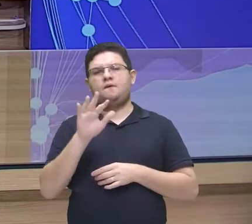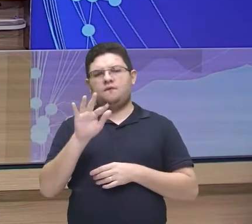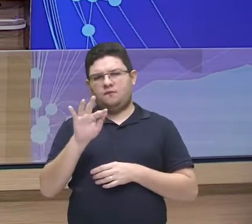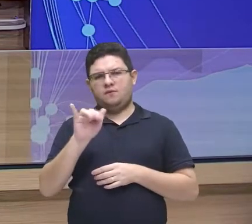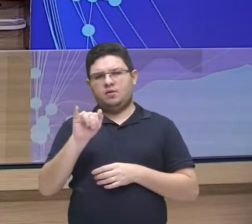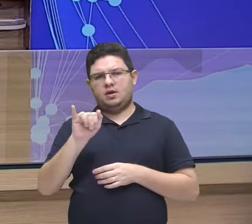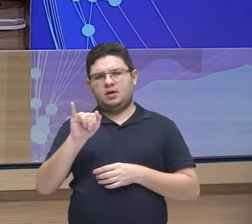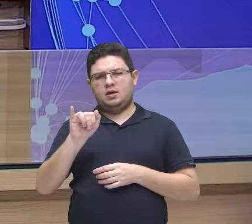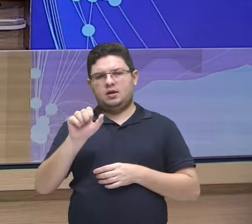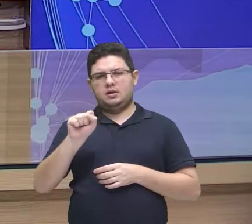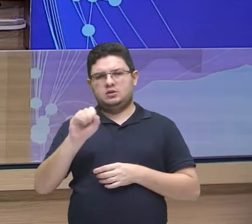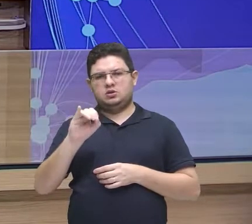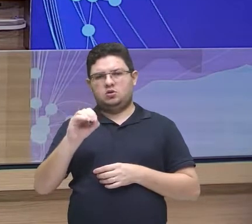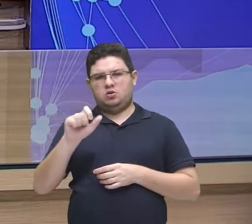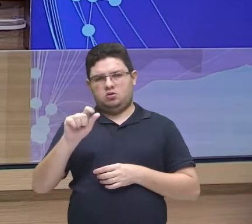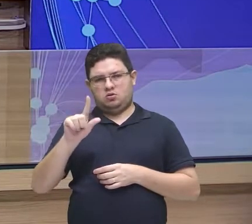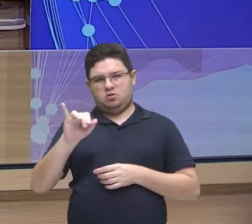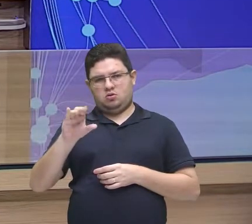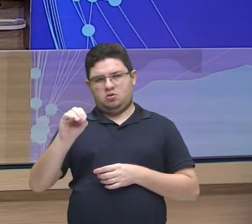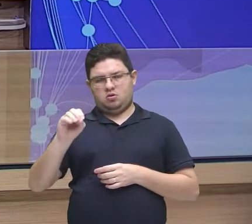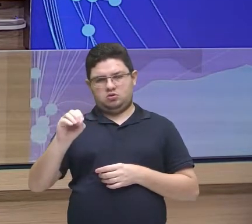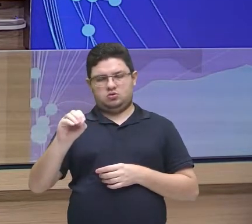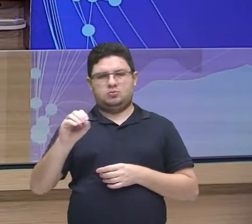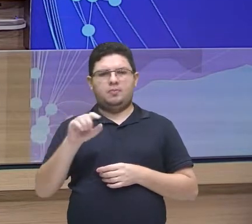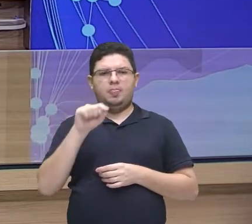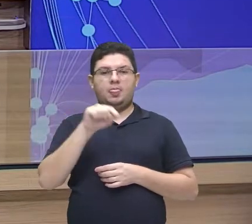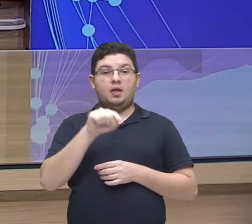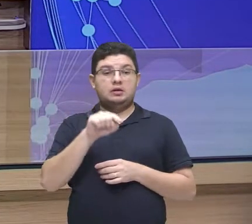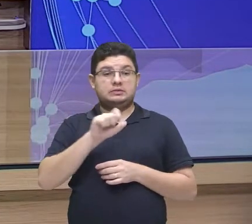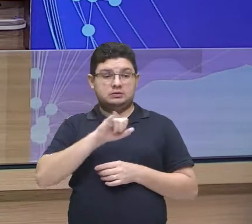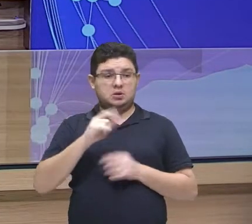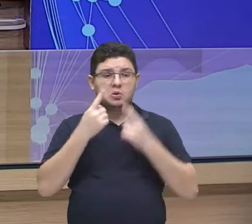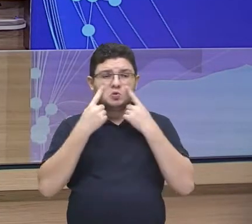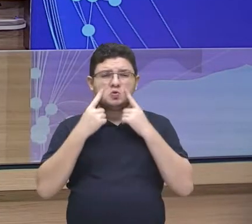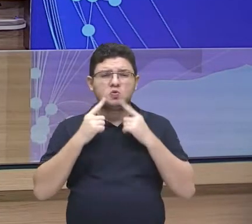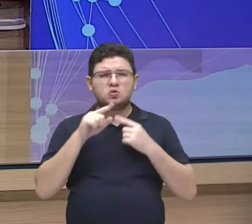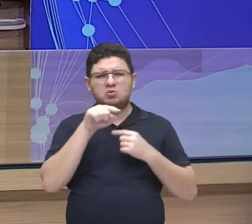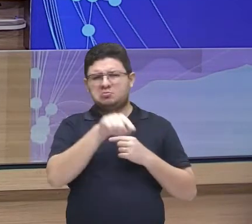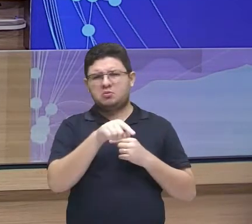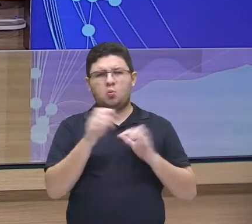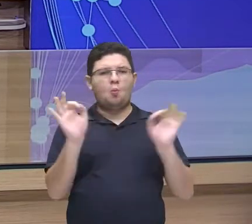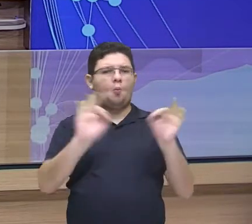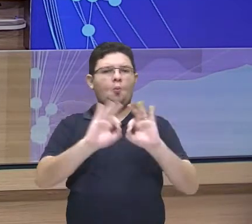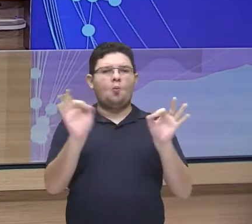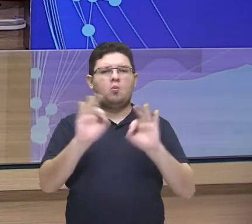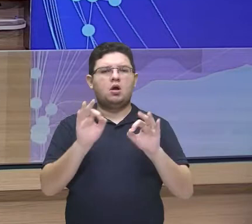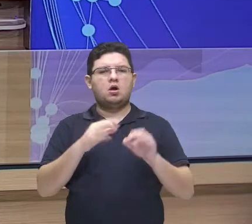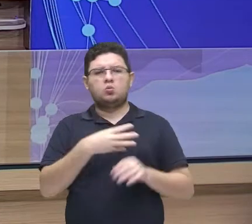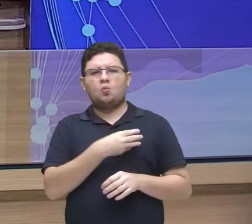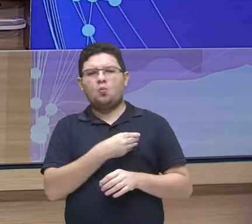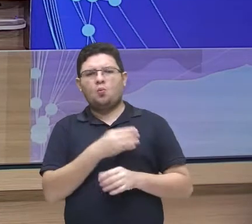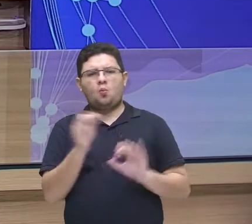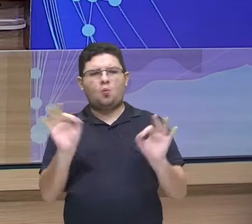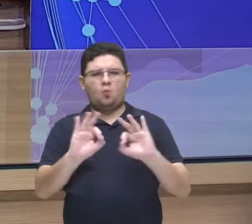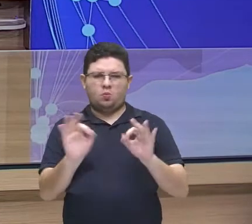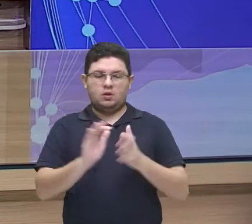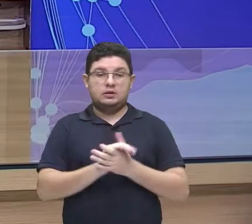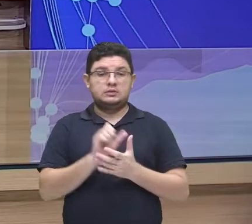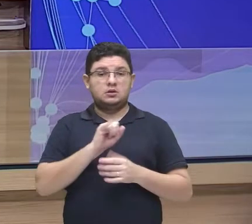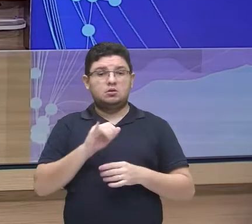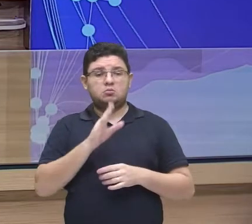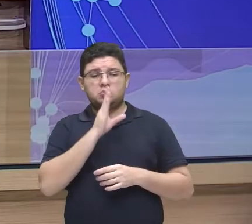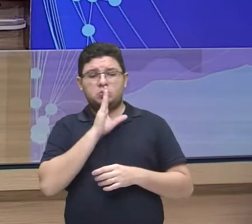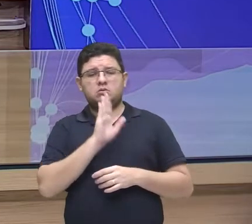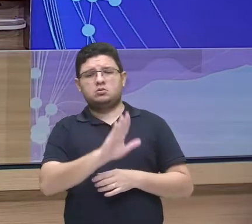não chorar, ele não mama. Então, se o bebê ficar o dia todo deitado, fechado, quietinho,